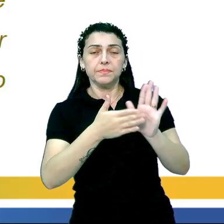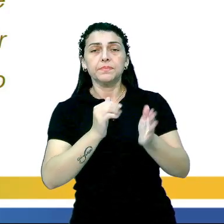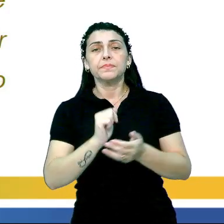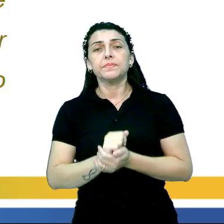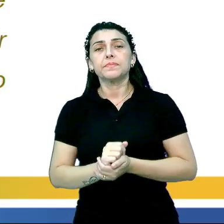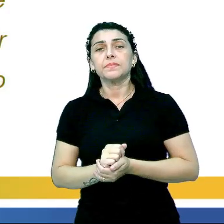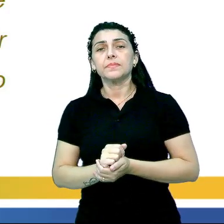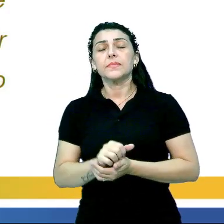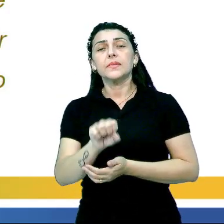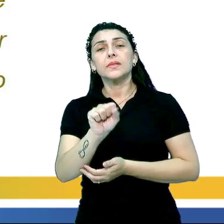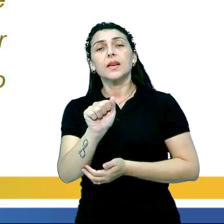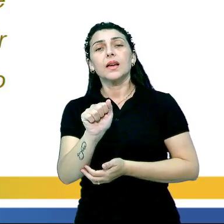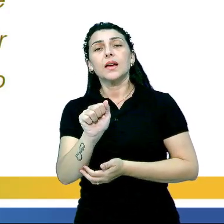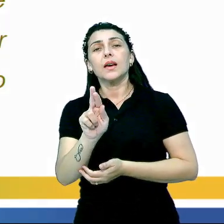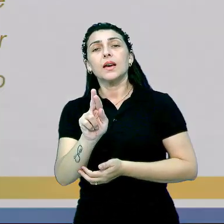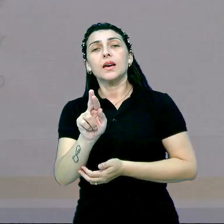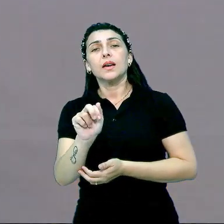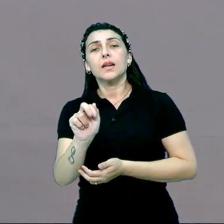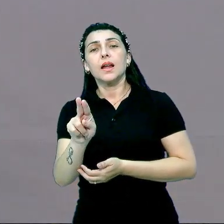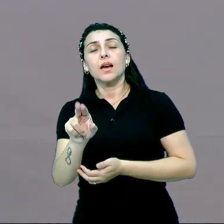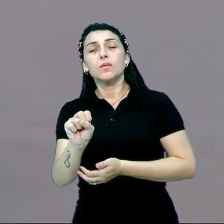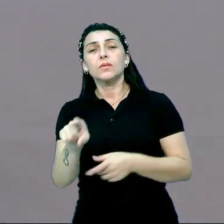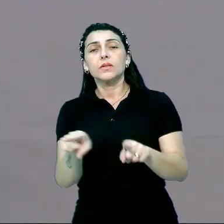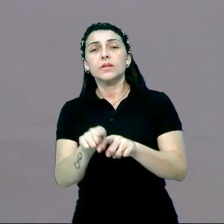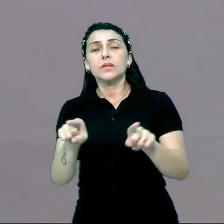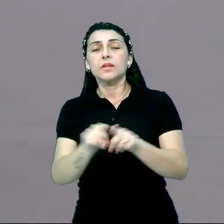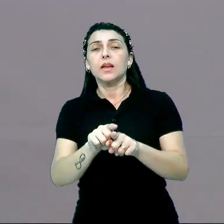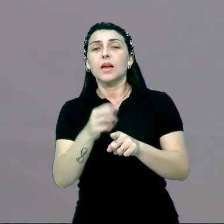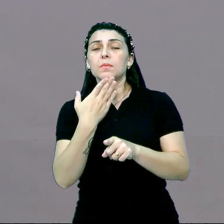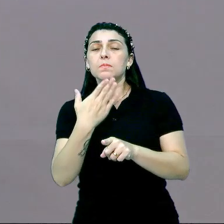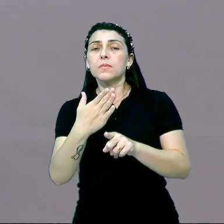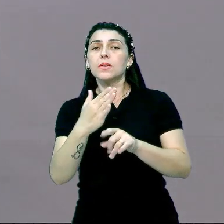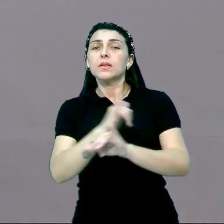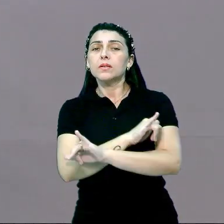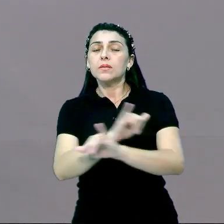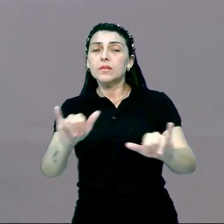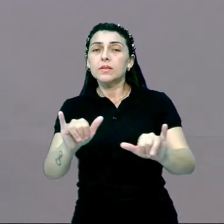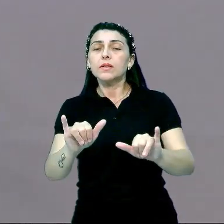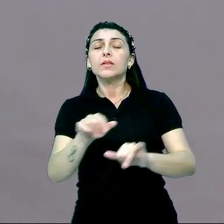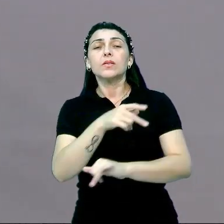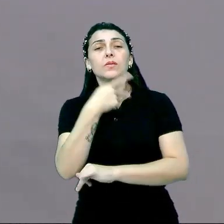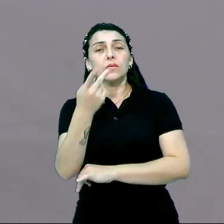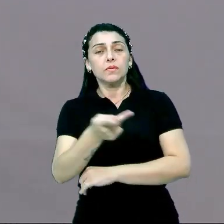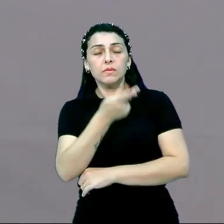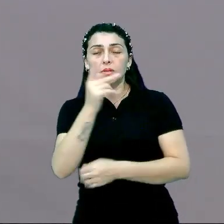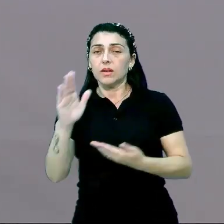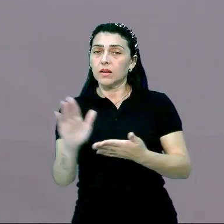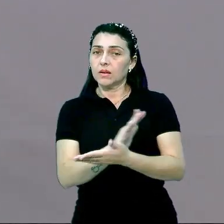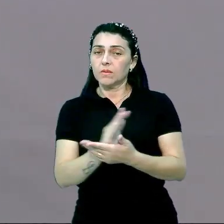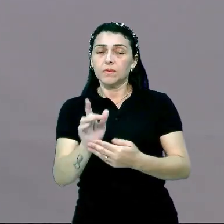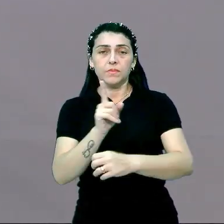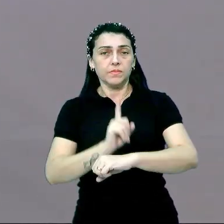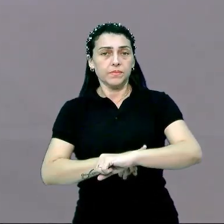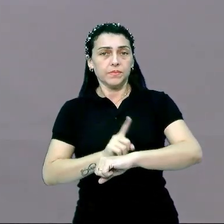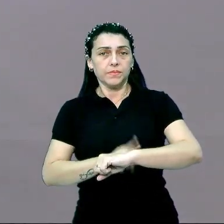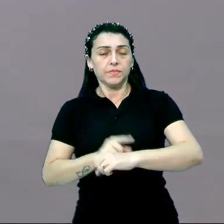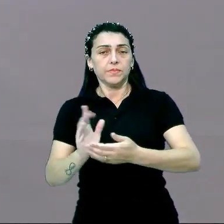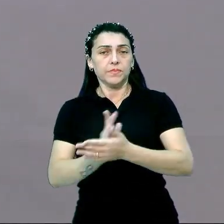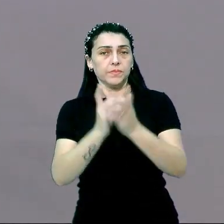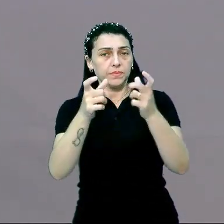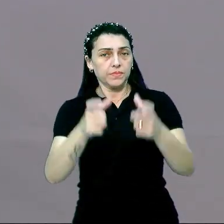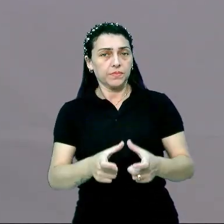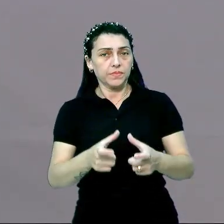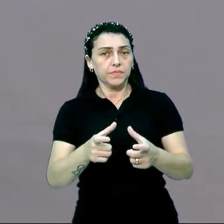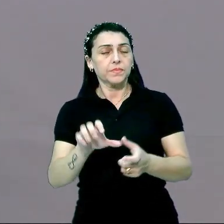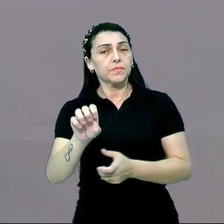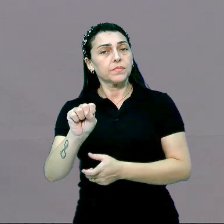promover saraus e campanhas. E aí eu digo para vocês, será que em algum momento, em algum lugar,